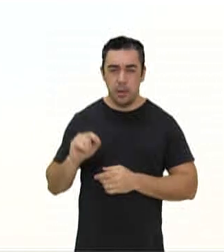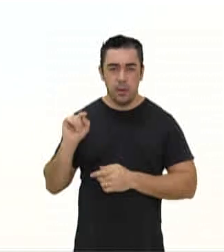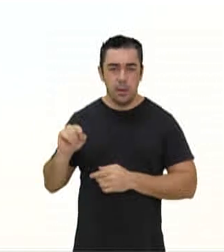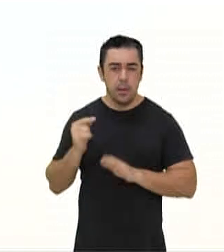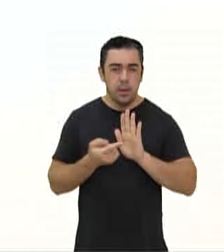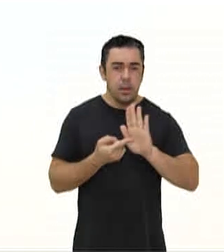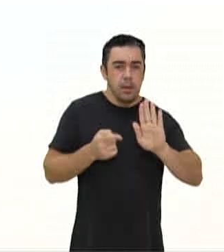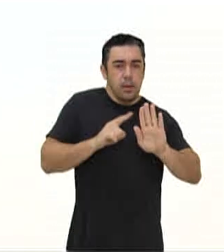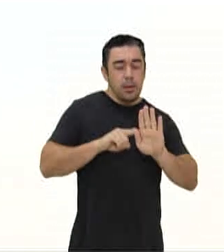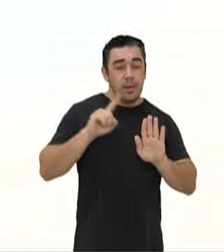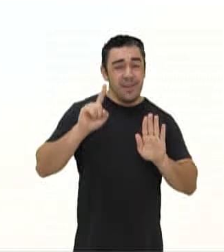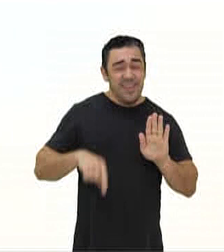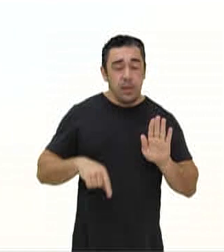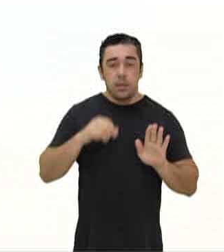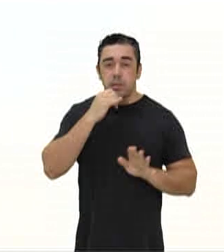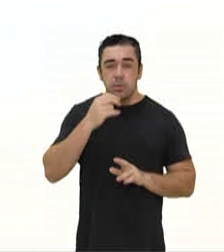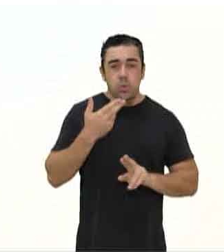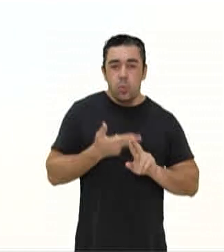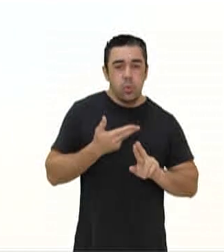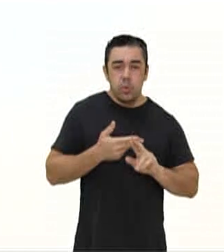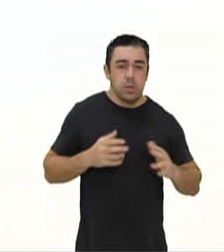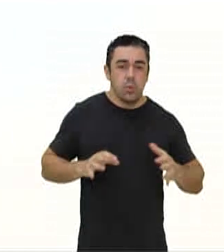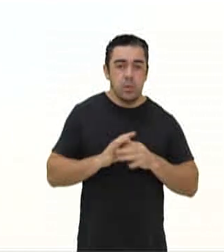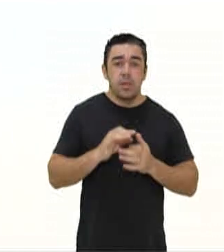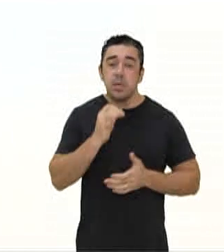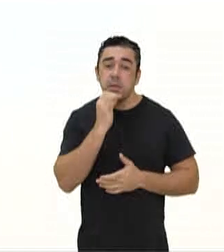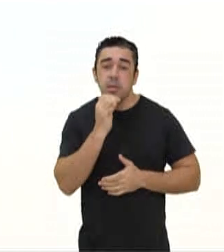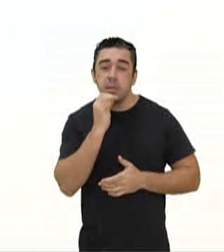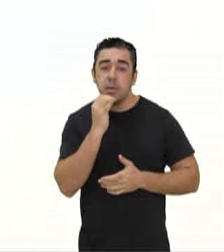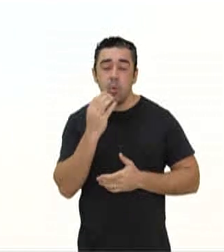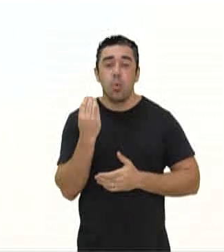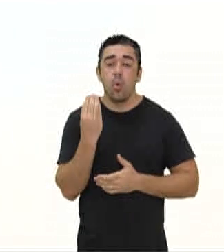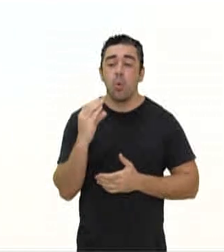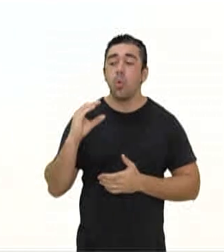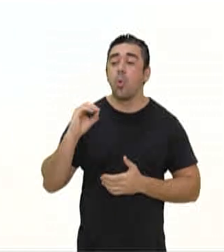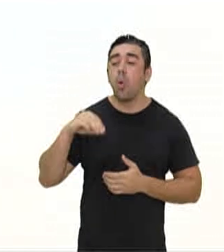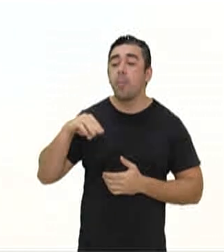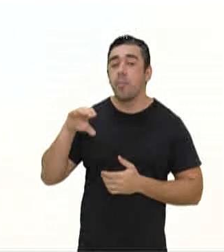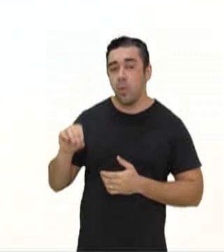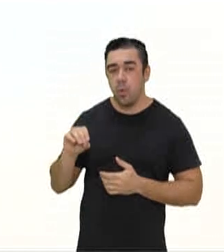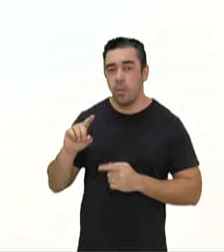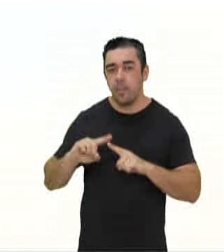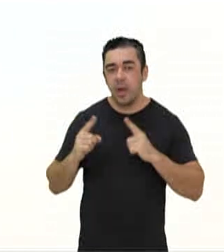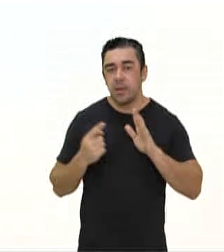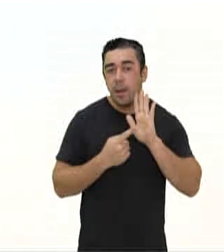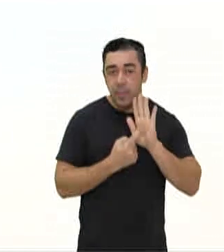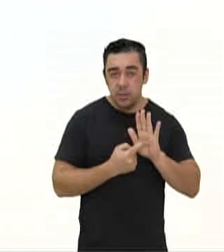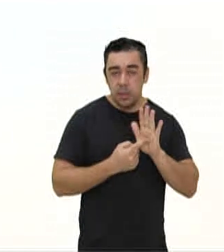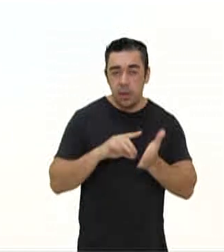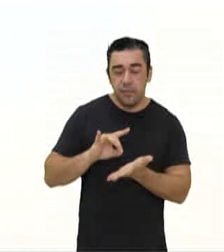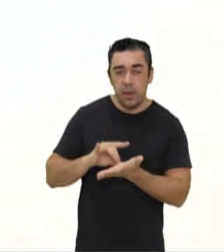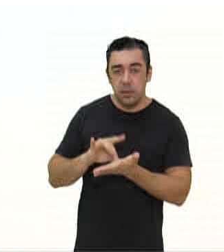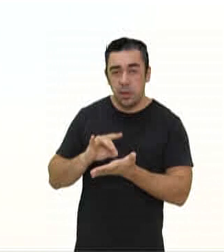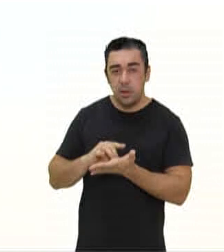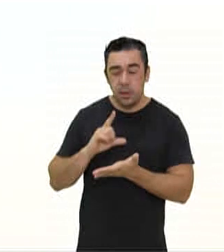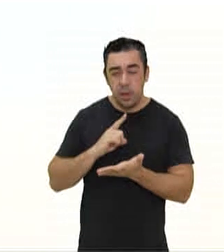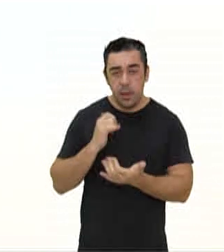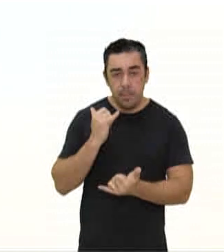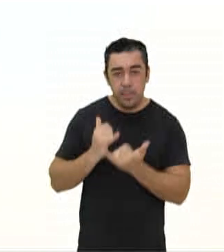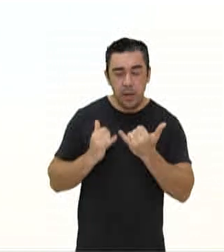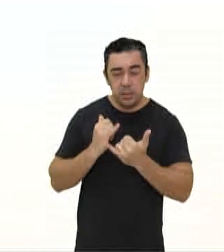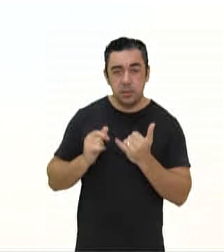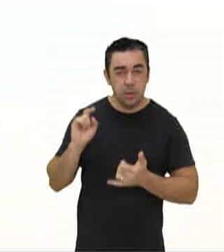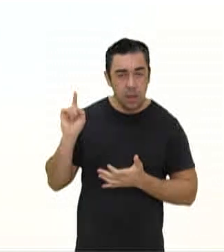considerá-la uma comparação que não usa conectivo, exemplo, o como, mas que apresenta de forma literal uma equivalência